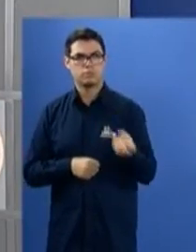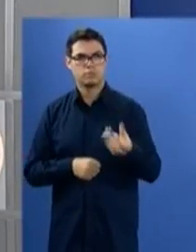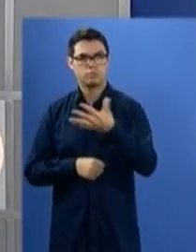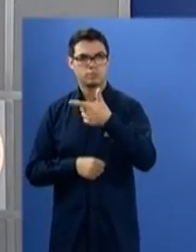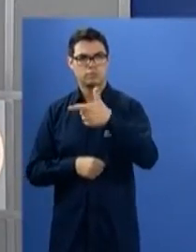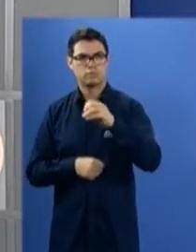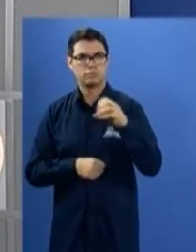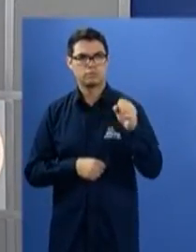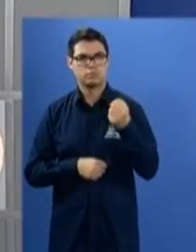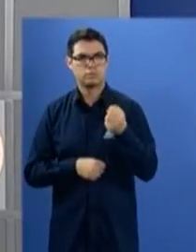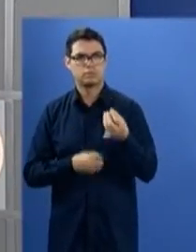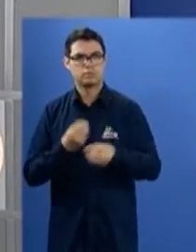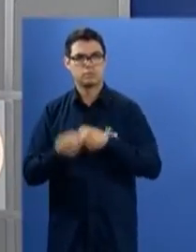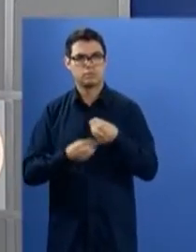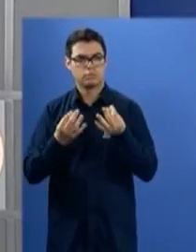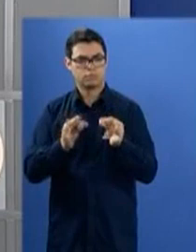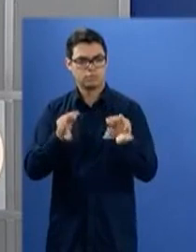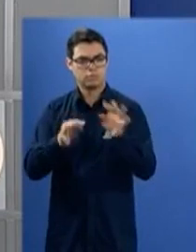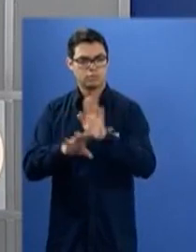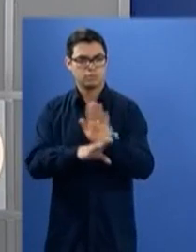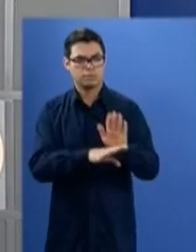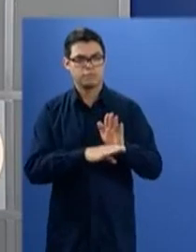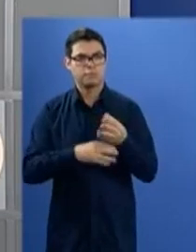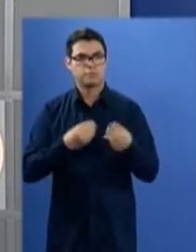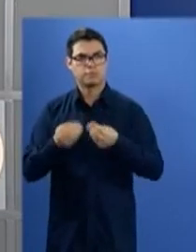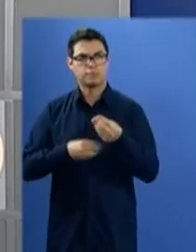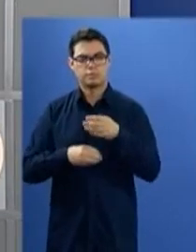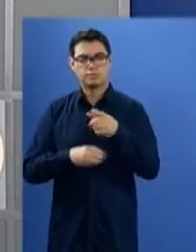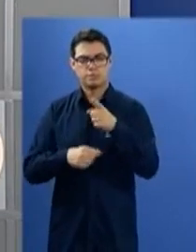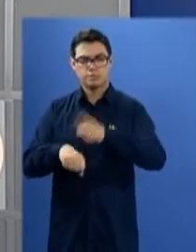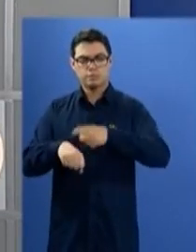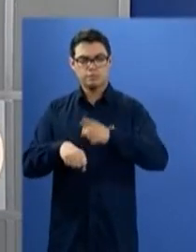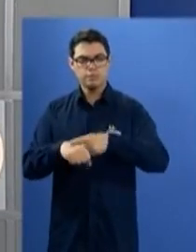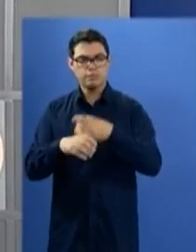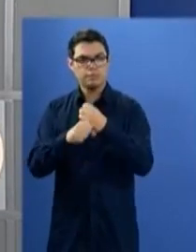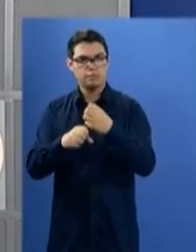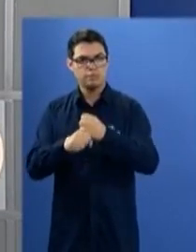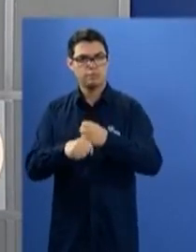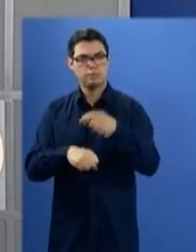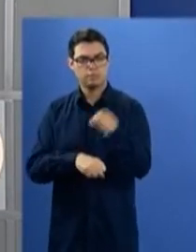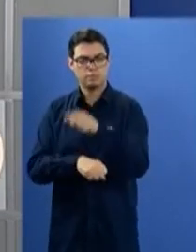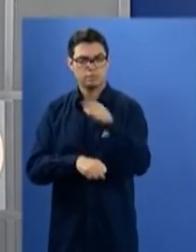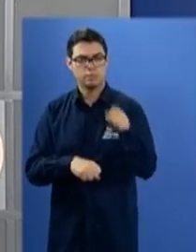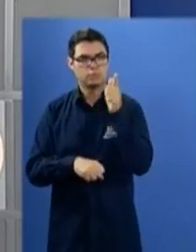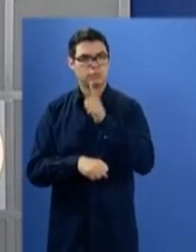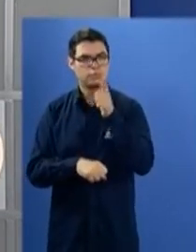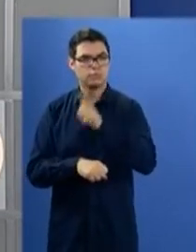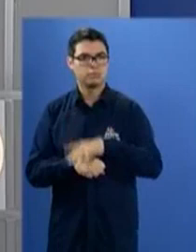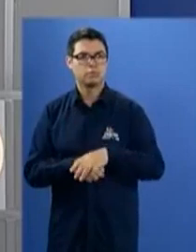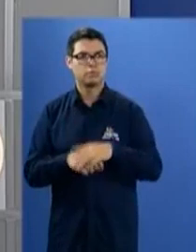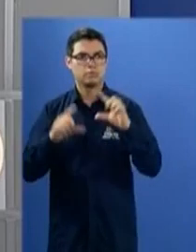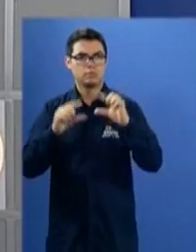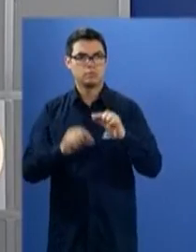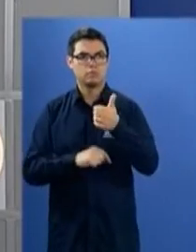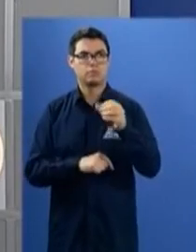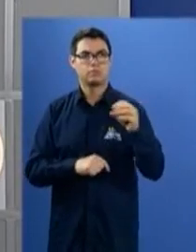é um conjunto de técnicas que visa a redução do tempo de setup para menos de